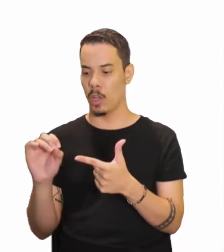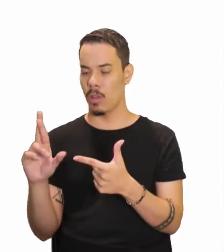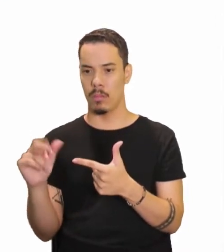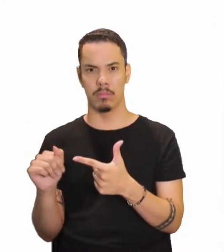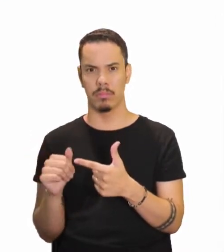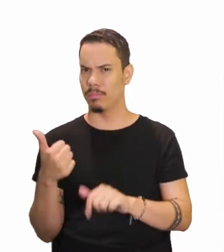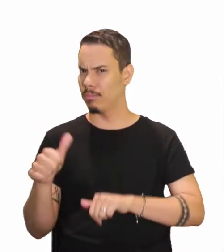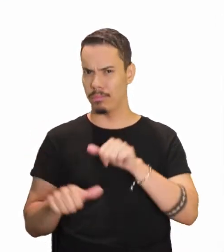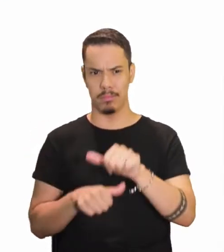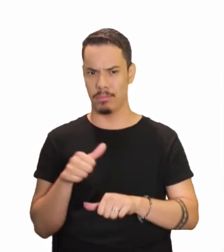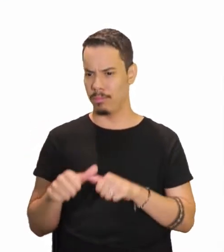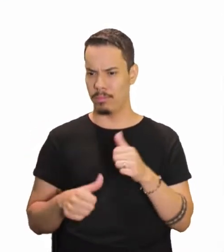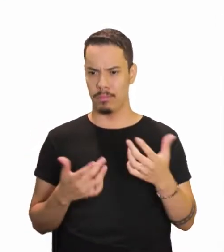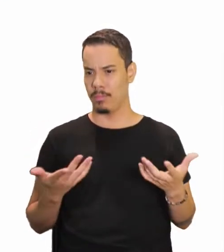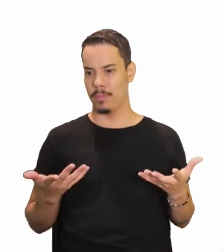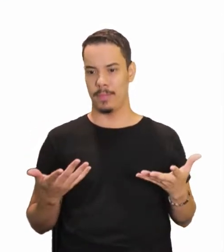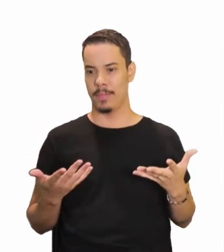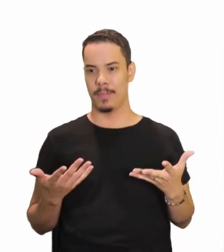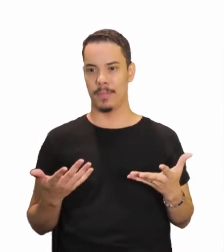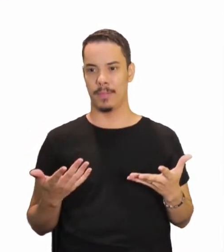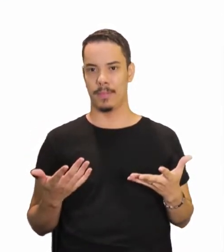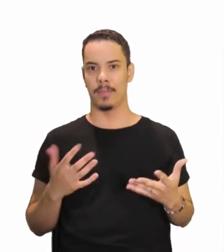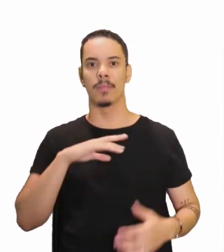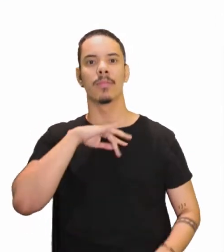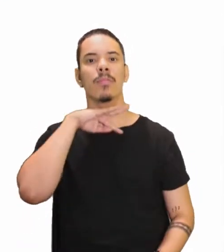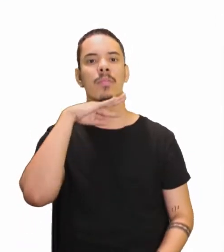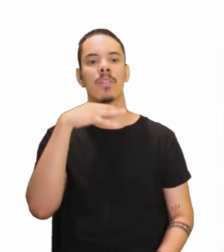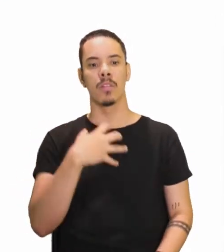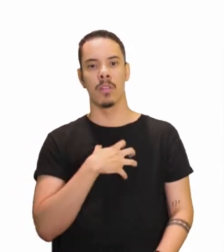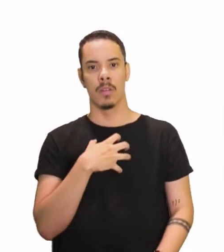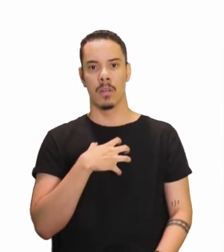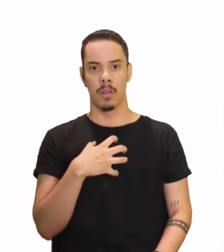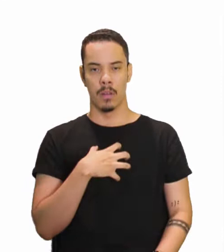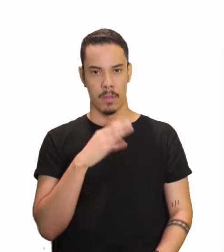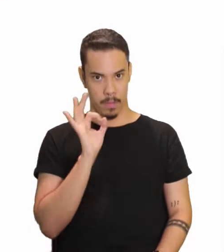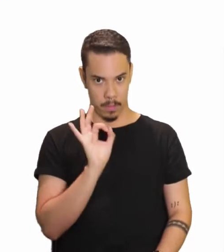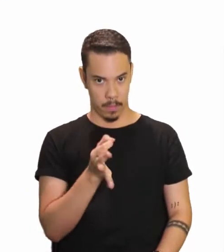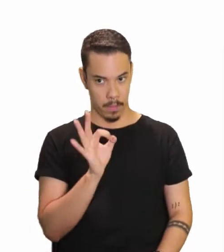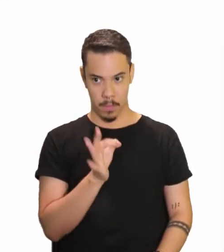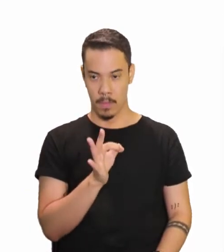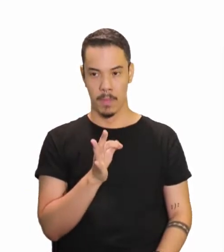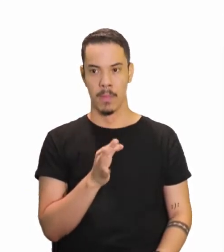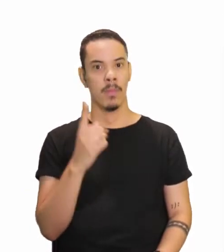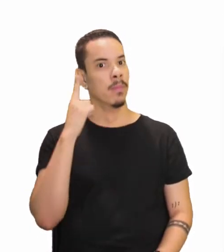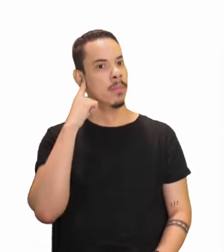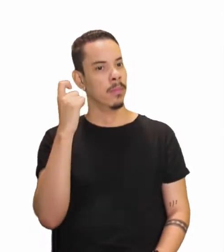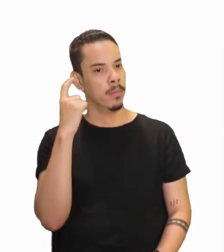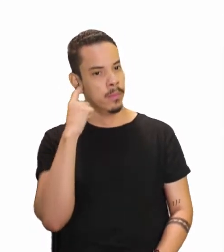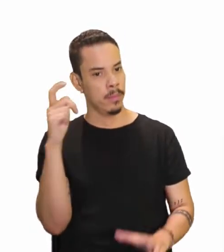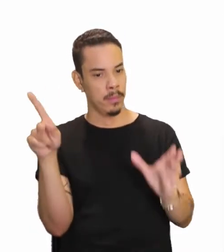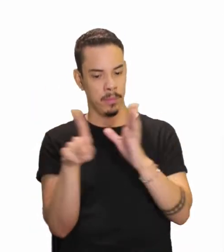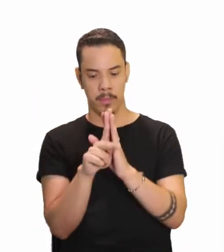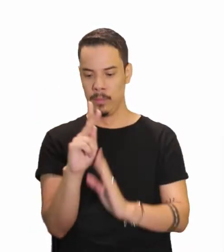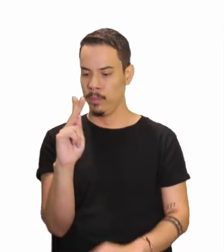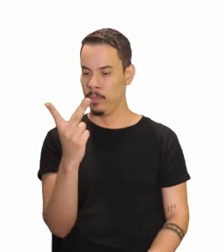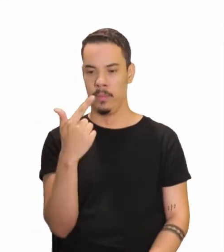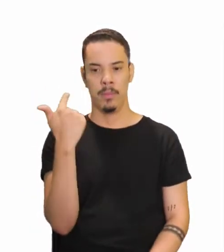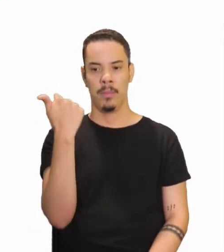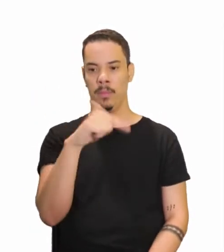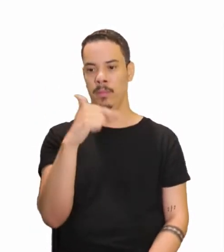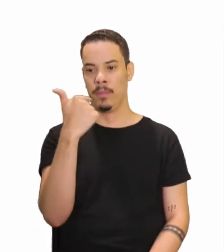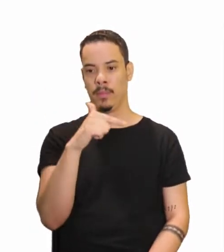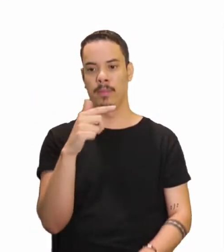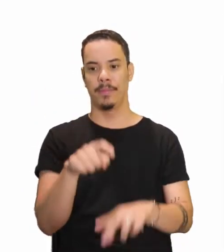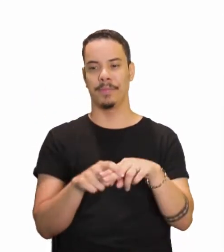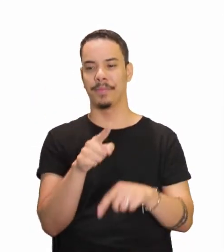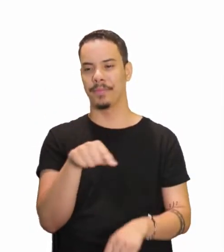Não muda a pronúncia. Belezinha? Não sai o som do H. Aí o nosso estudante